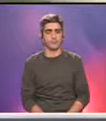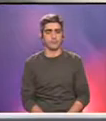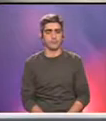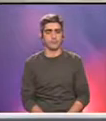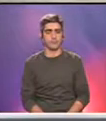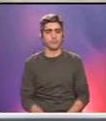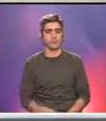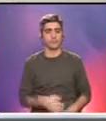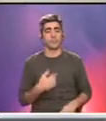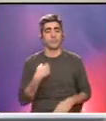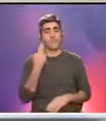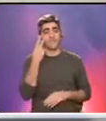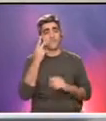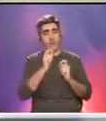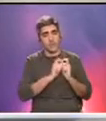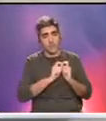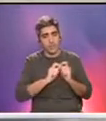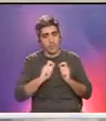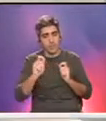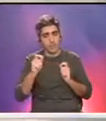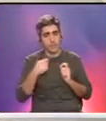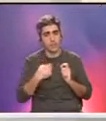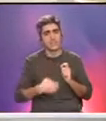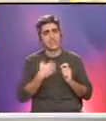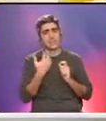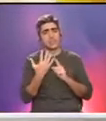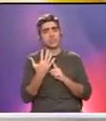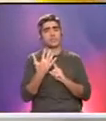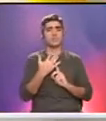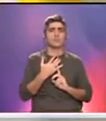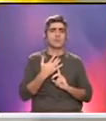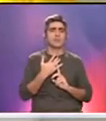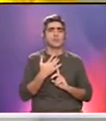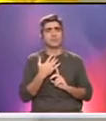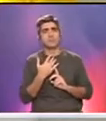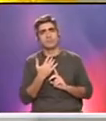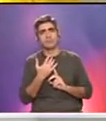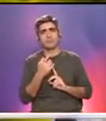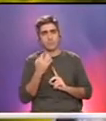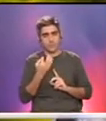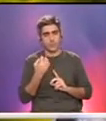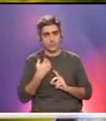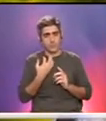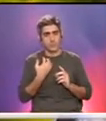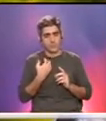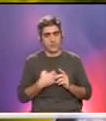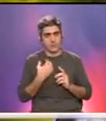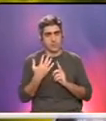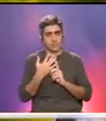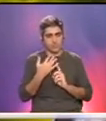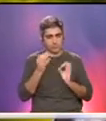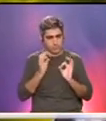Eu, ao longo da minha vida, não me senti discriminado. Eu tive certezas que fui discriminado.